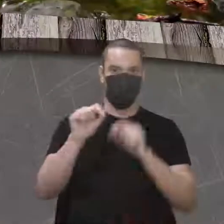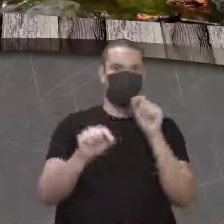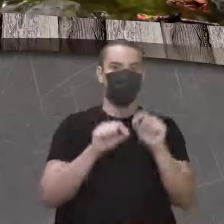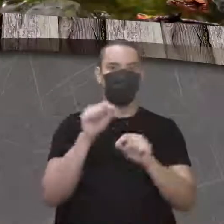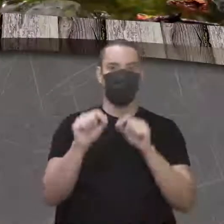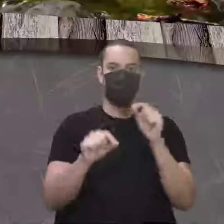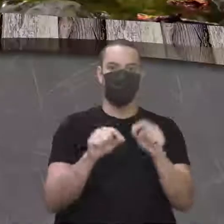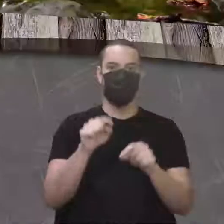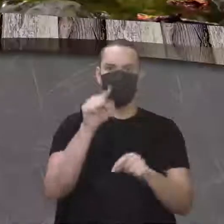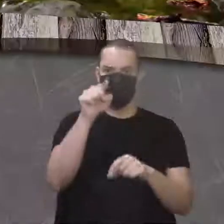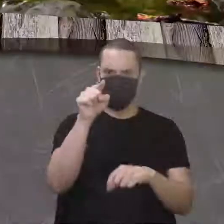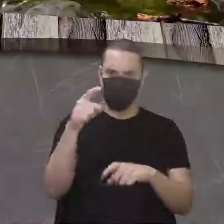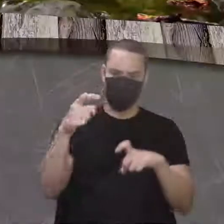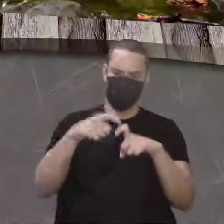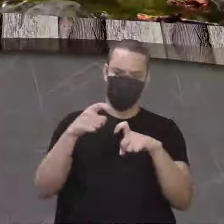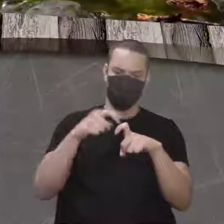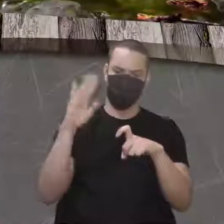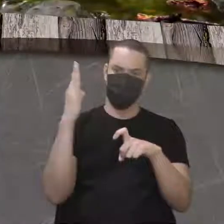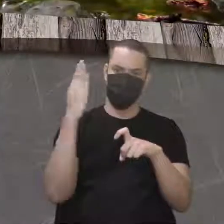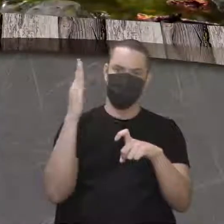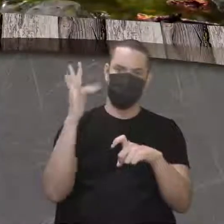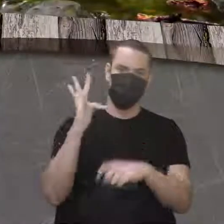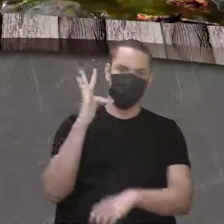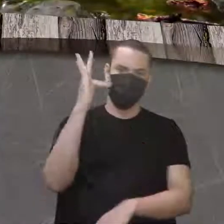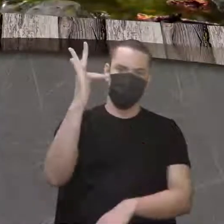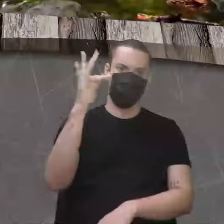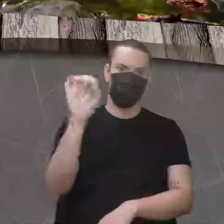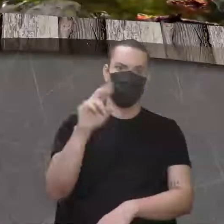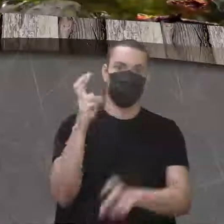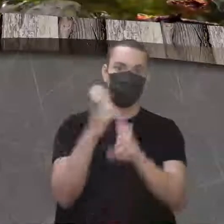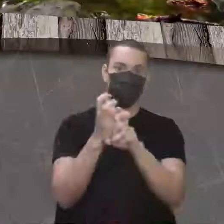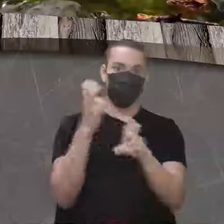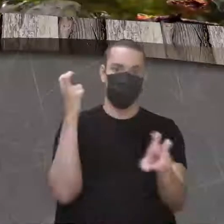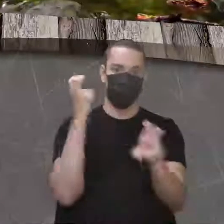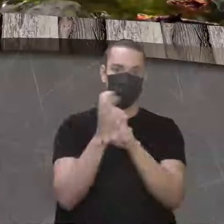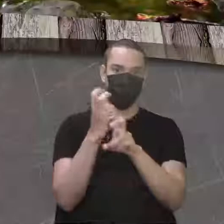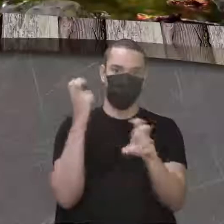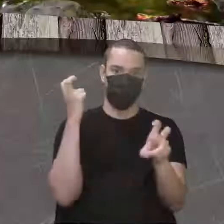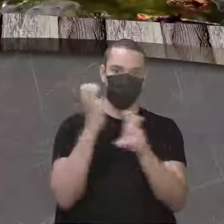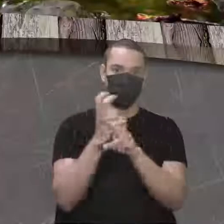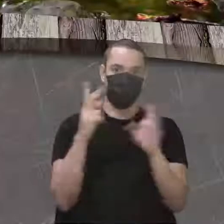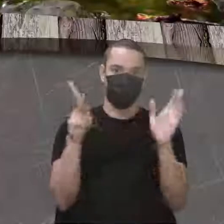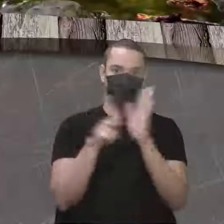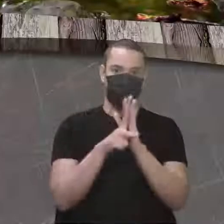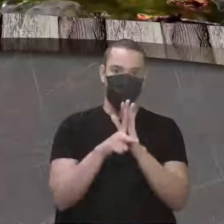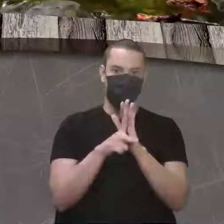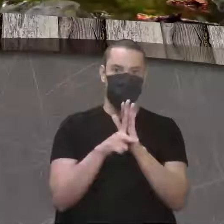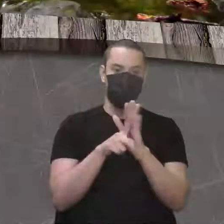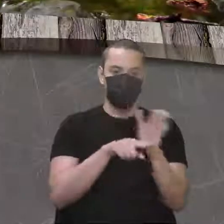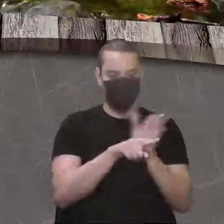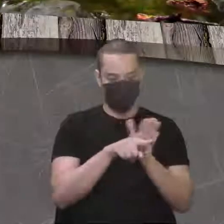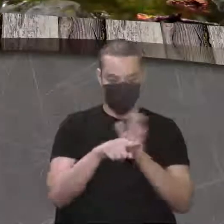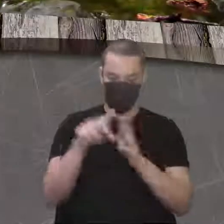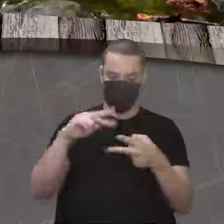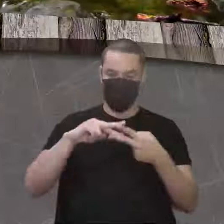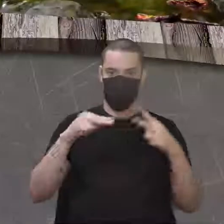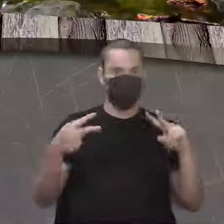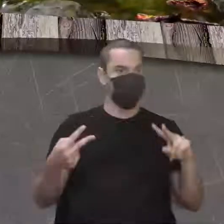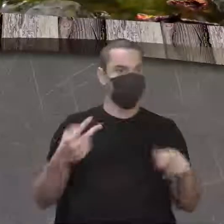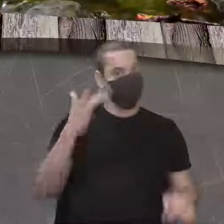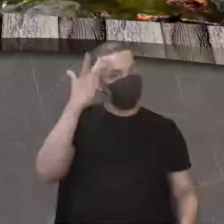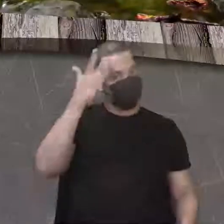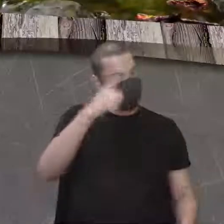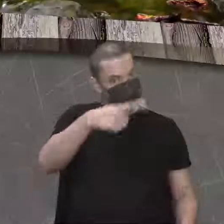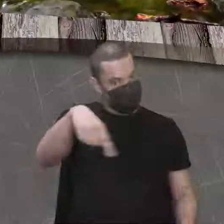um biomédico, né? Um engenheiro, né? Da engenharia genética, sei lá,